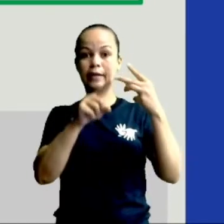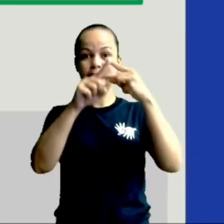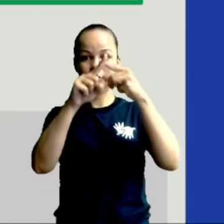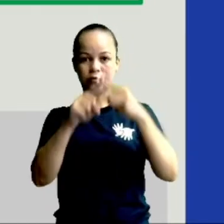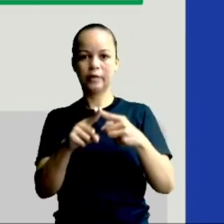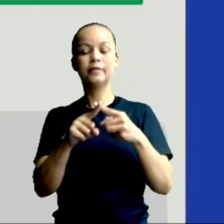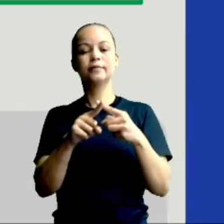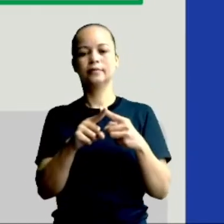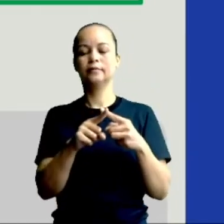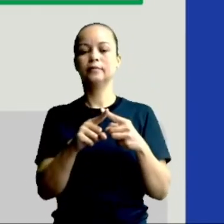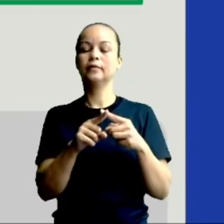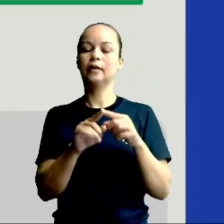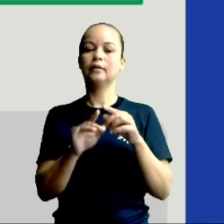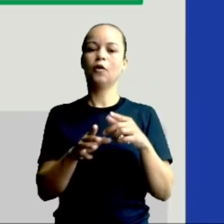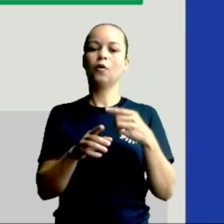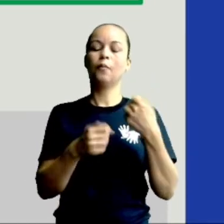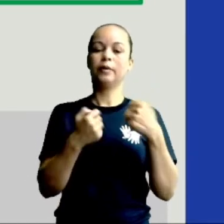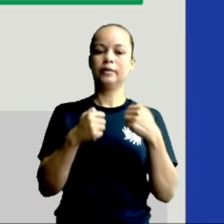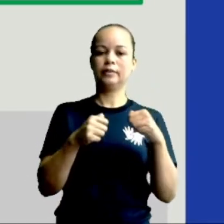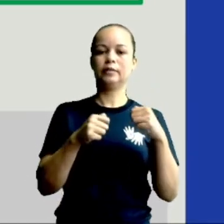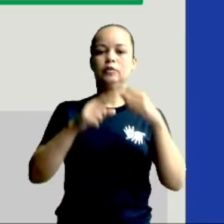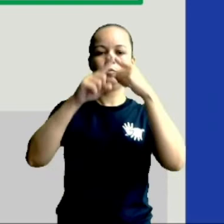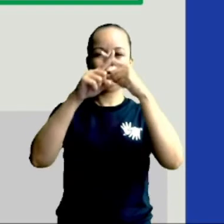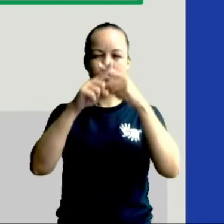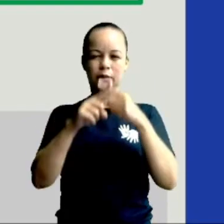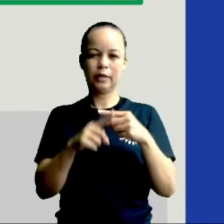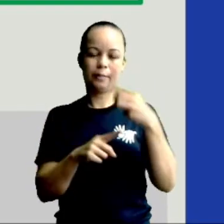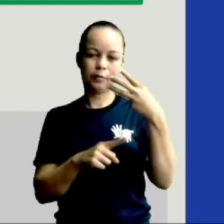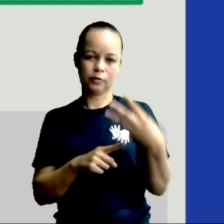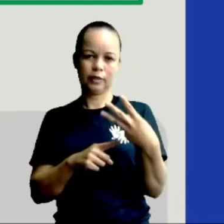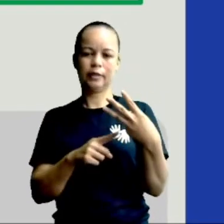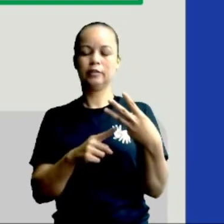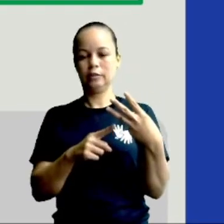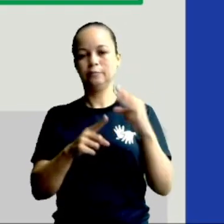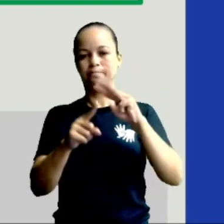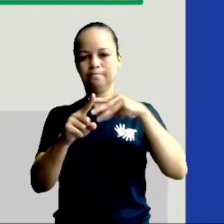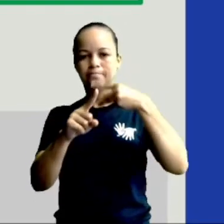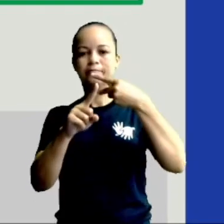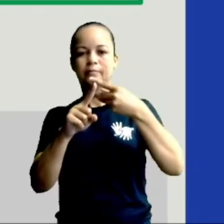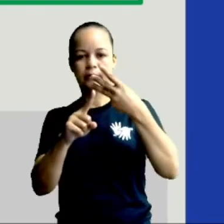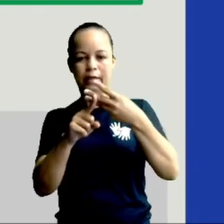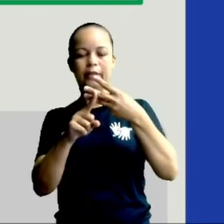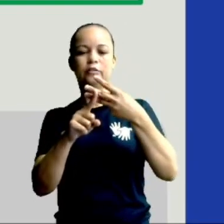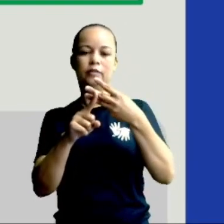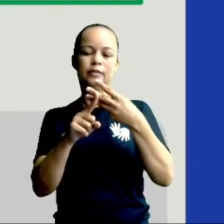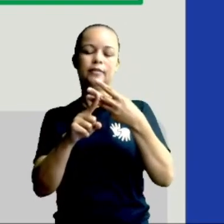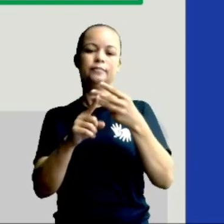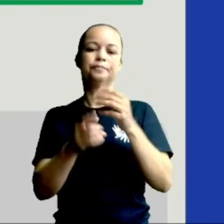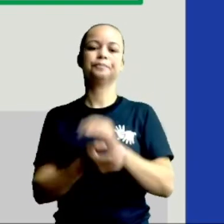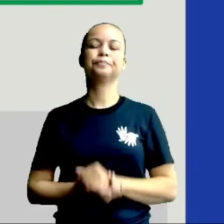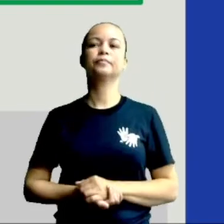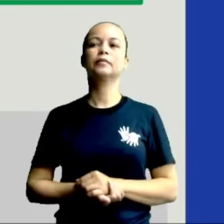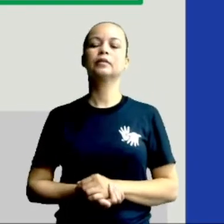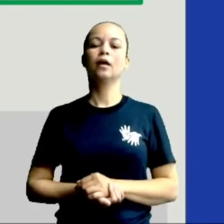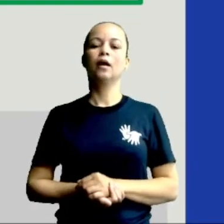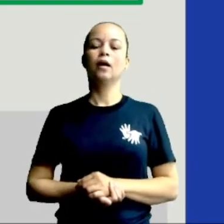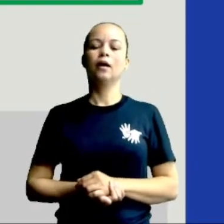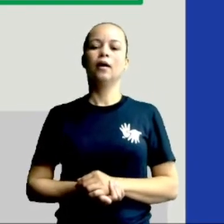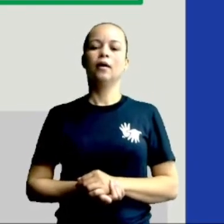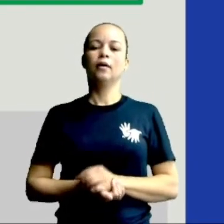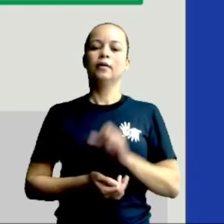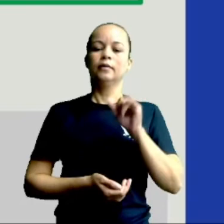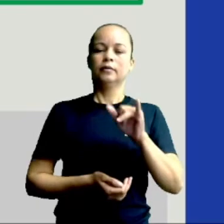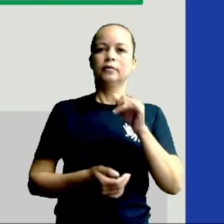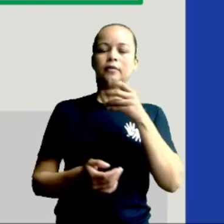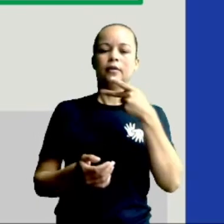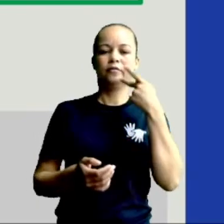vezes, né? Eu vou multiplicar por 3. Falou em triplo, 3 vezes a quantidade. Se ele diz que é o